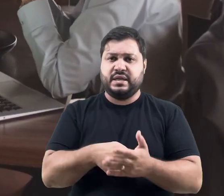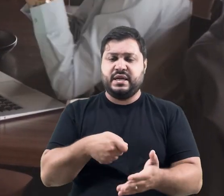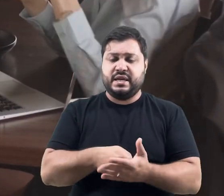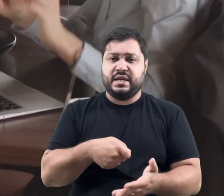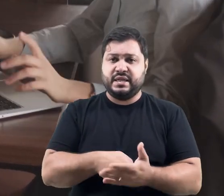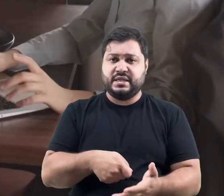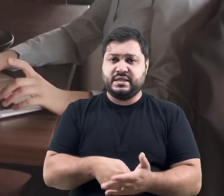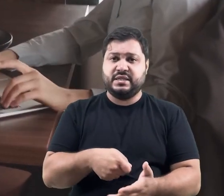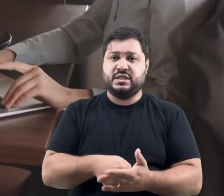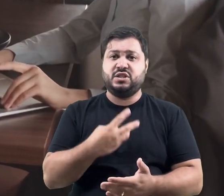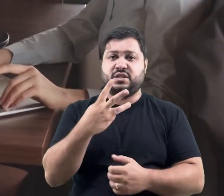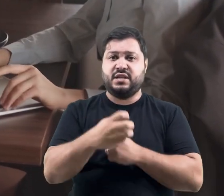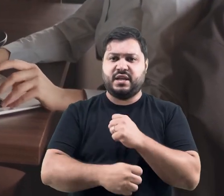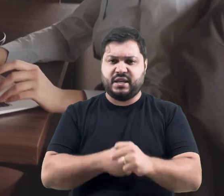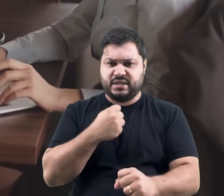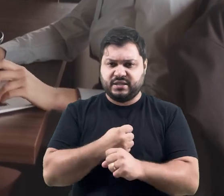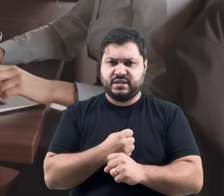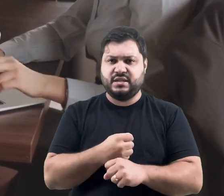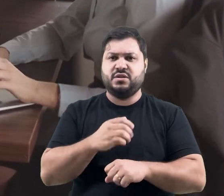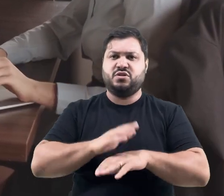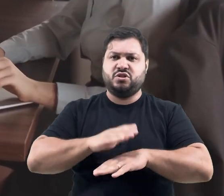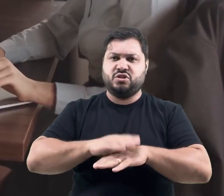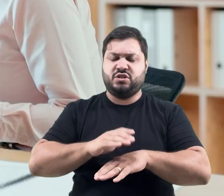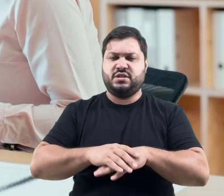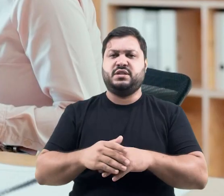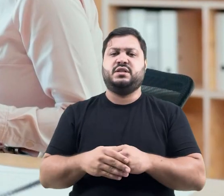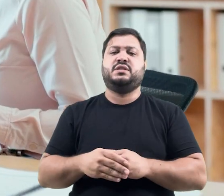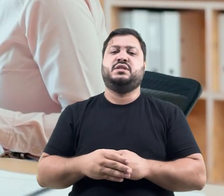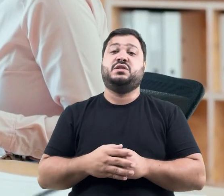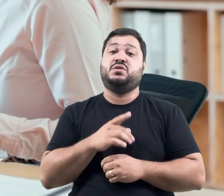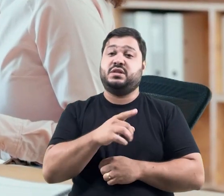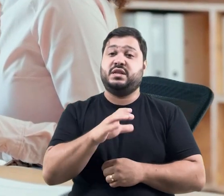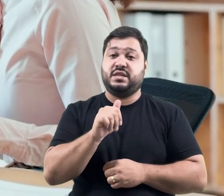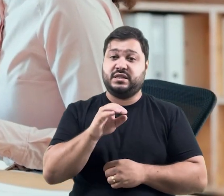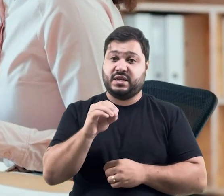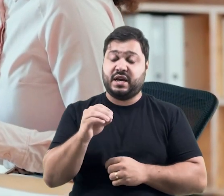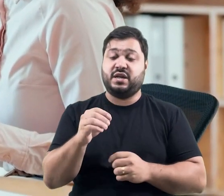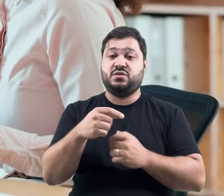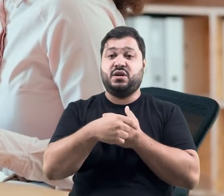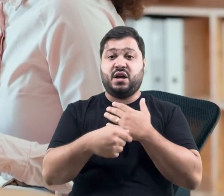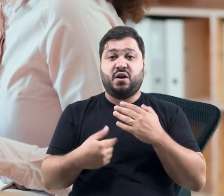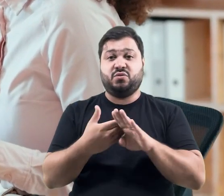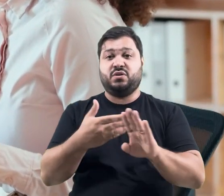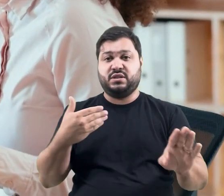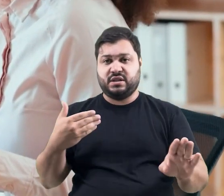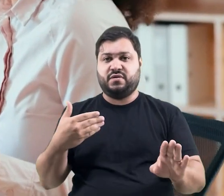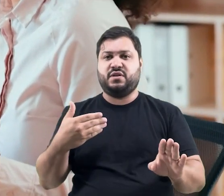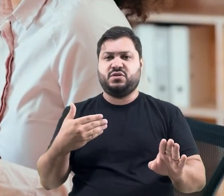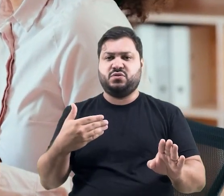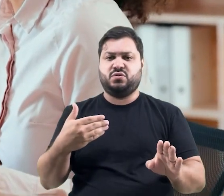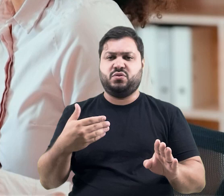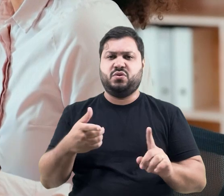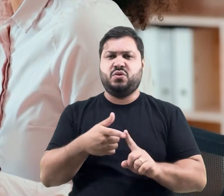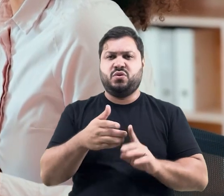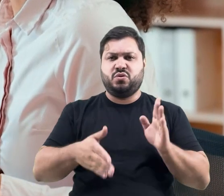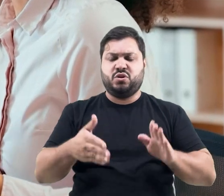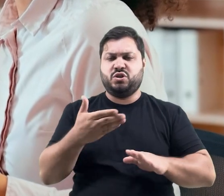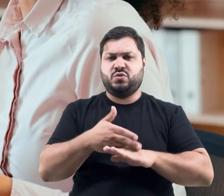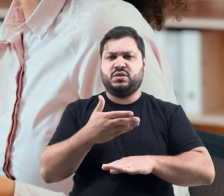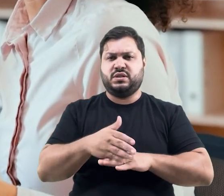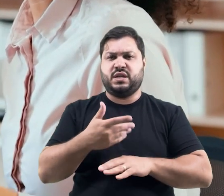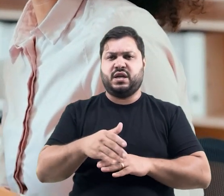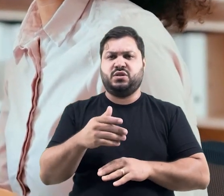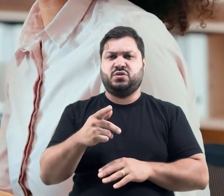licença como essa exige pelo menos 3 anos de exercício no cargo e, nesse caso, a autora se afastou